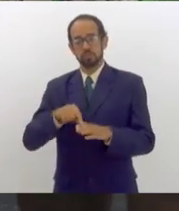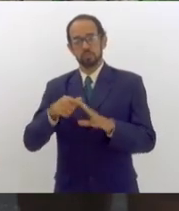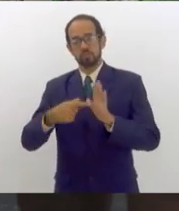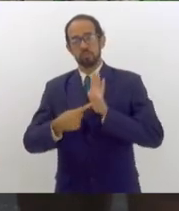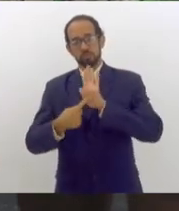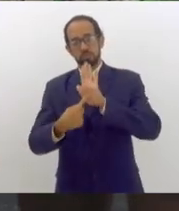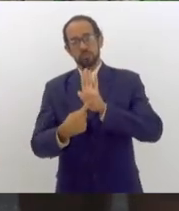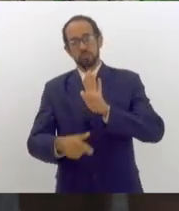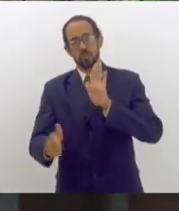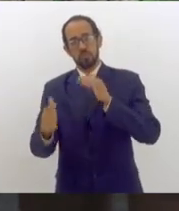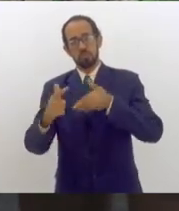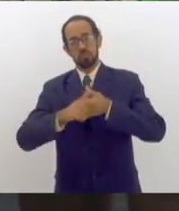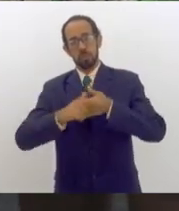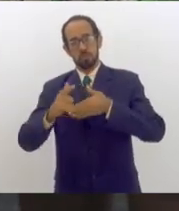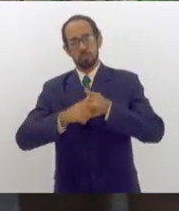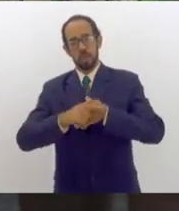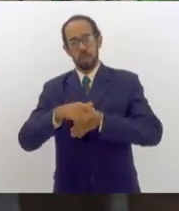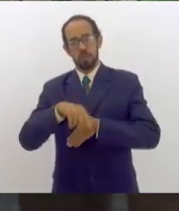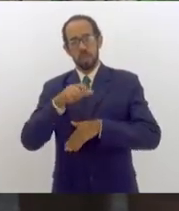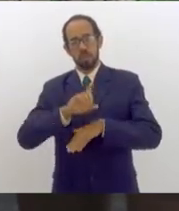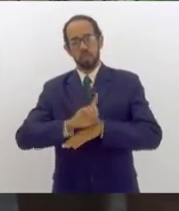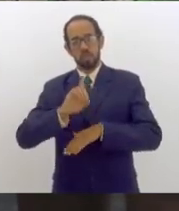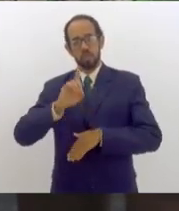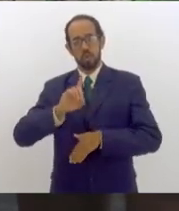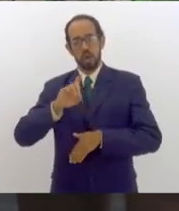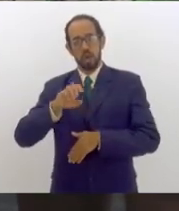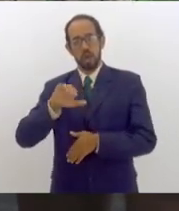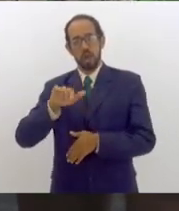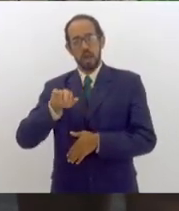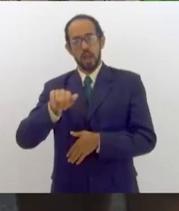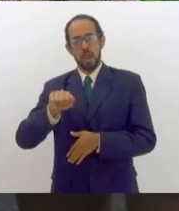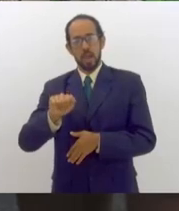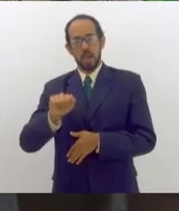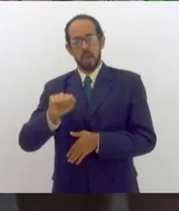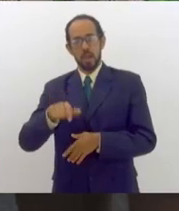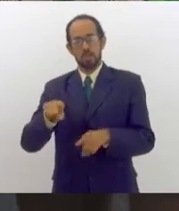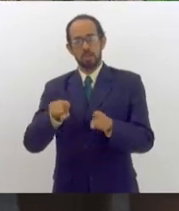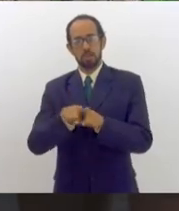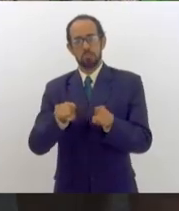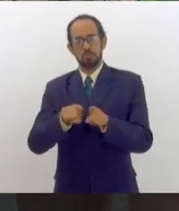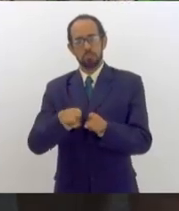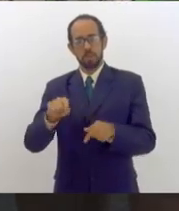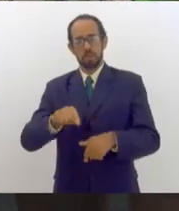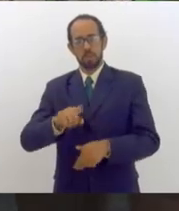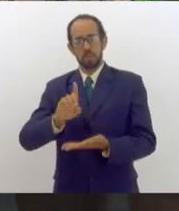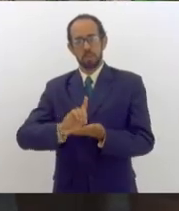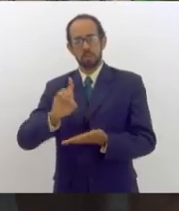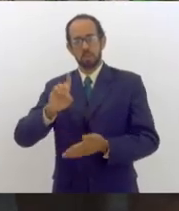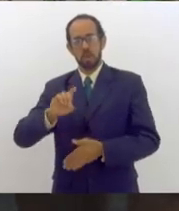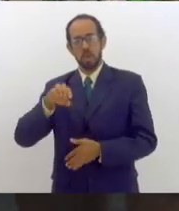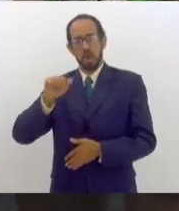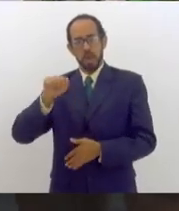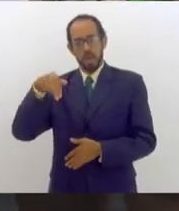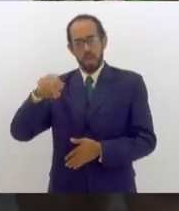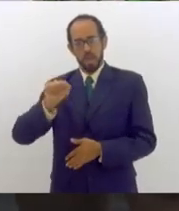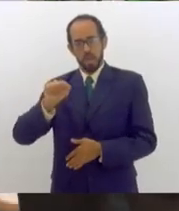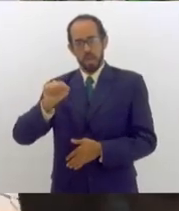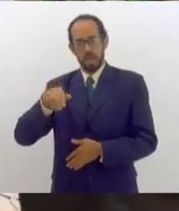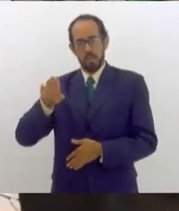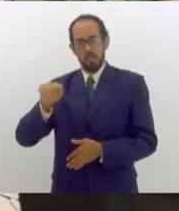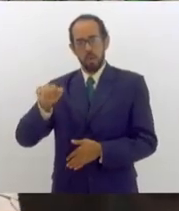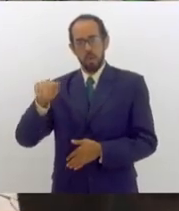o papel da Dra Carla derossi também o papel da doutora Ana bar Ana Borba e